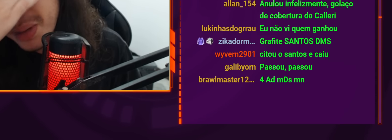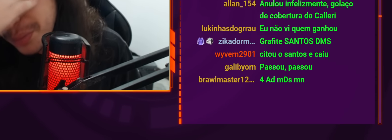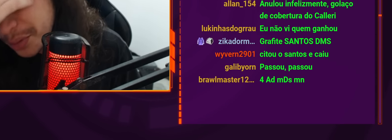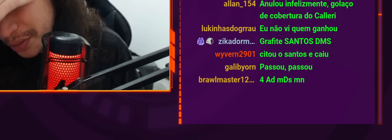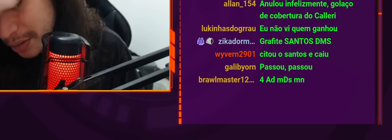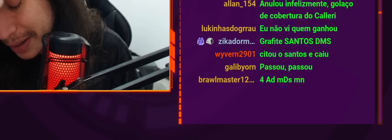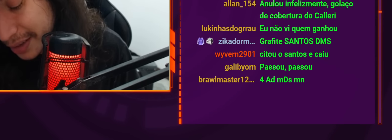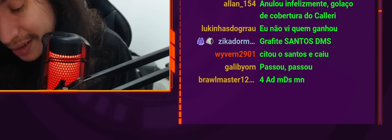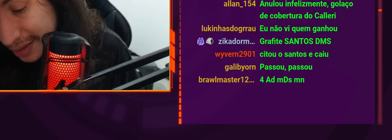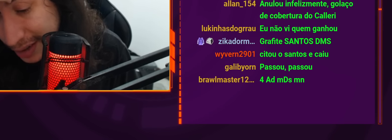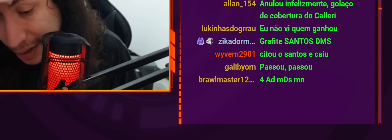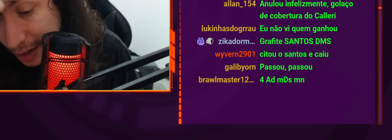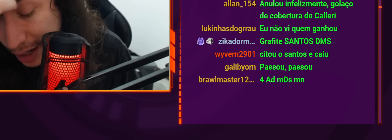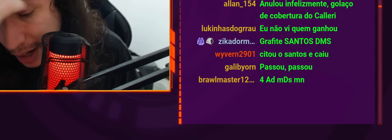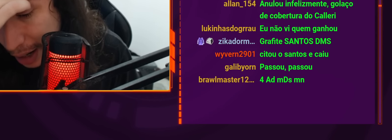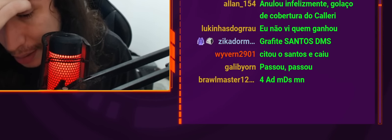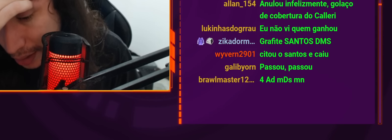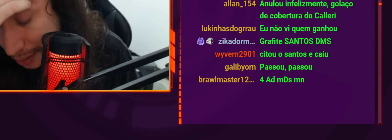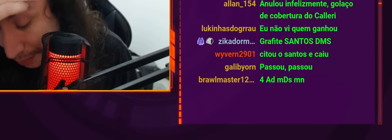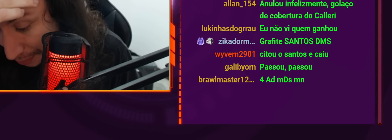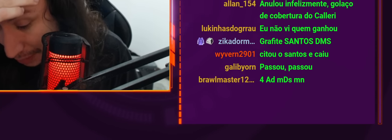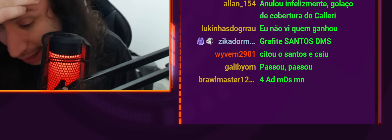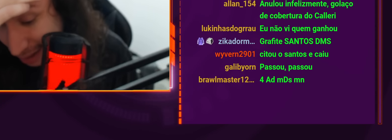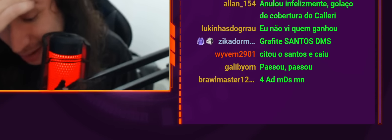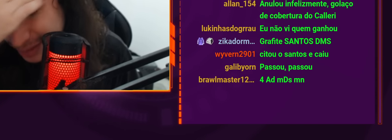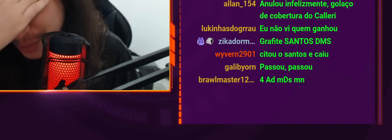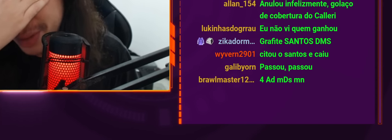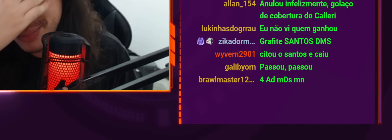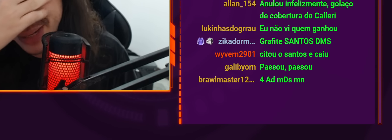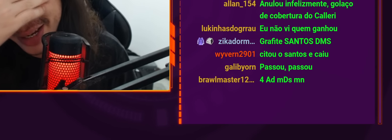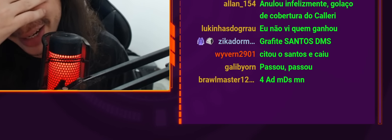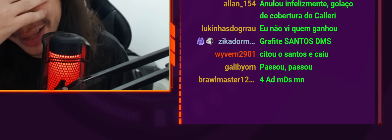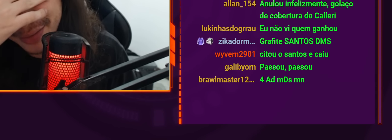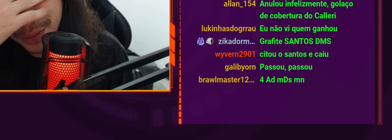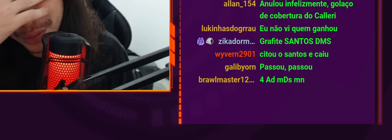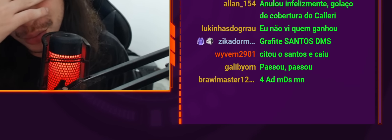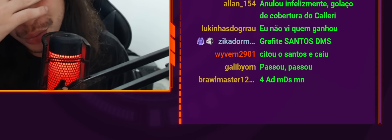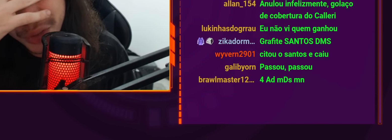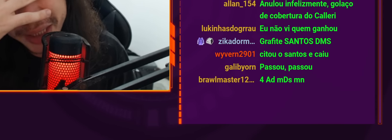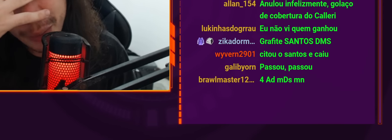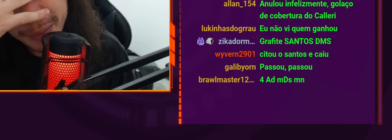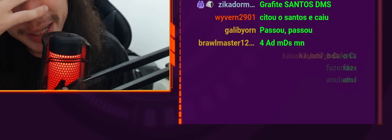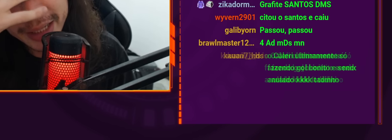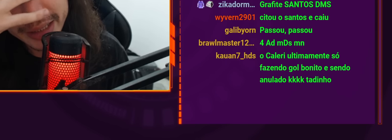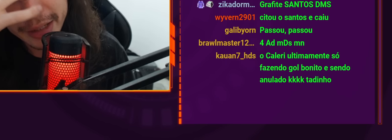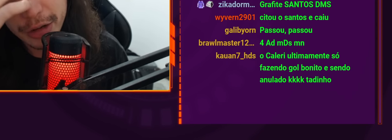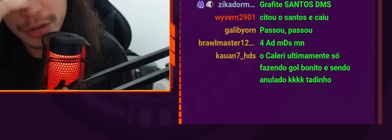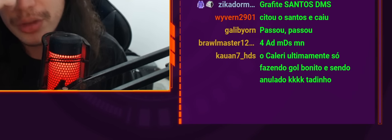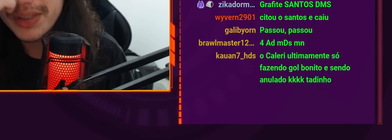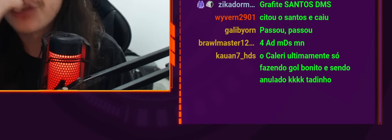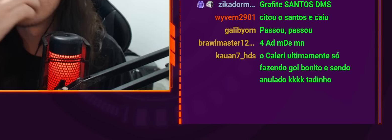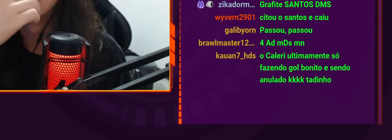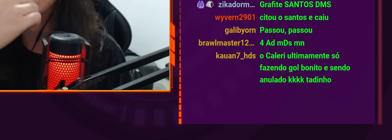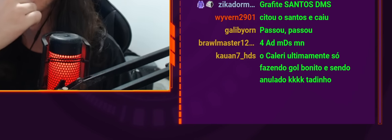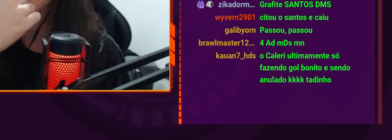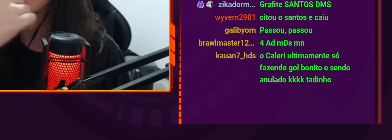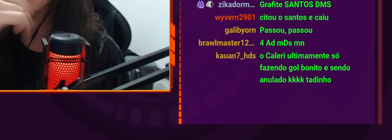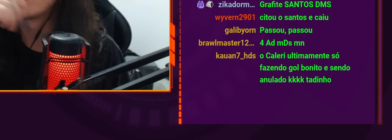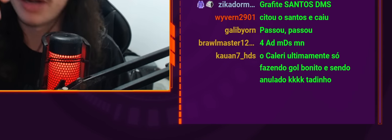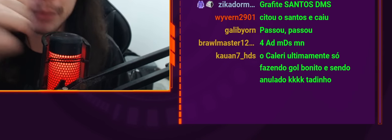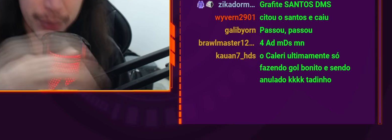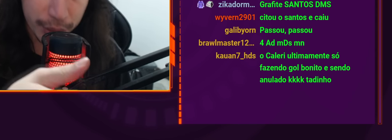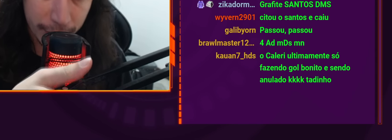Como é bom ver uma batalhazinha... Cara, Sim. Essa foi bem agradável, não foi tão impactante, acho que não teve tantos momentos